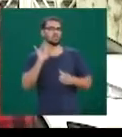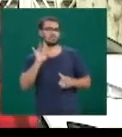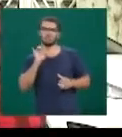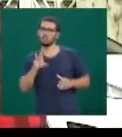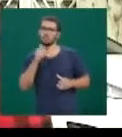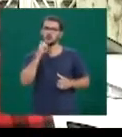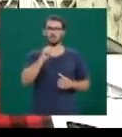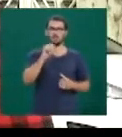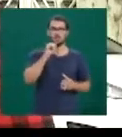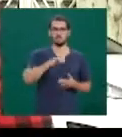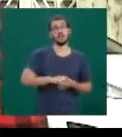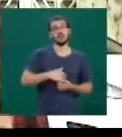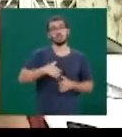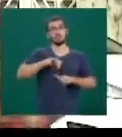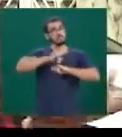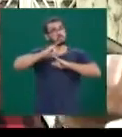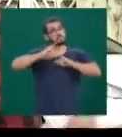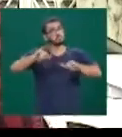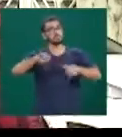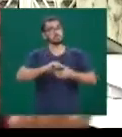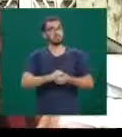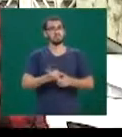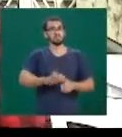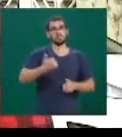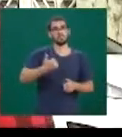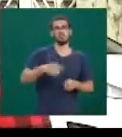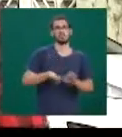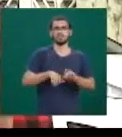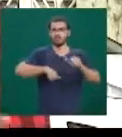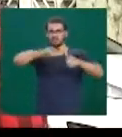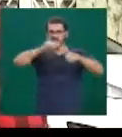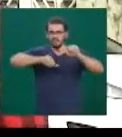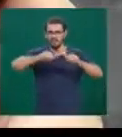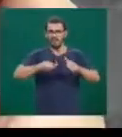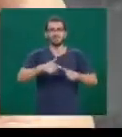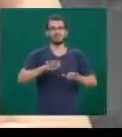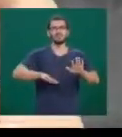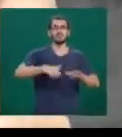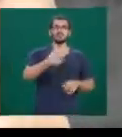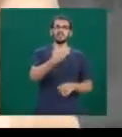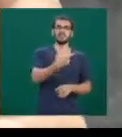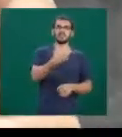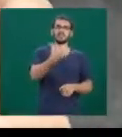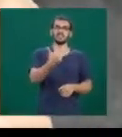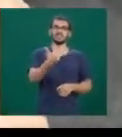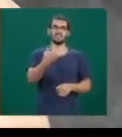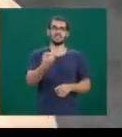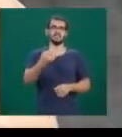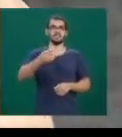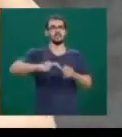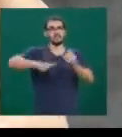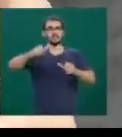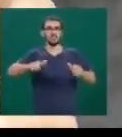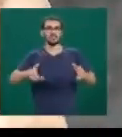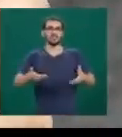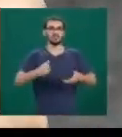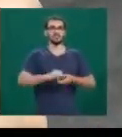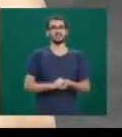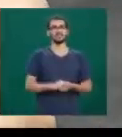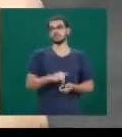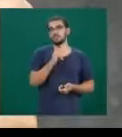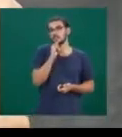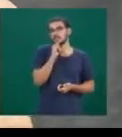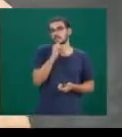avalia as pessoas do grupo geral, que são quase 260 pessoas, então a oferta de caronas lá é maior. Então, por exemplo, uma pessoa